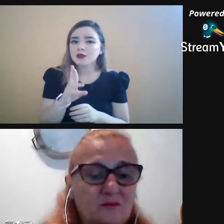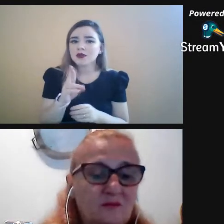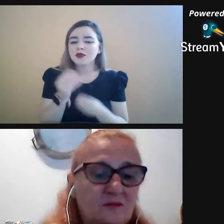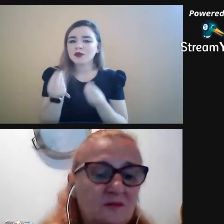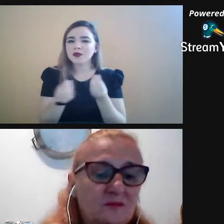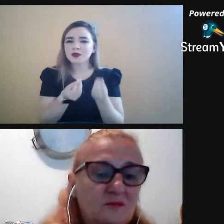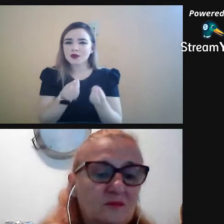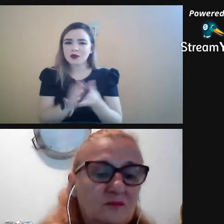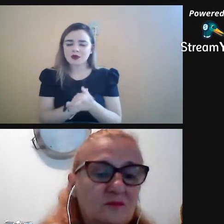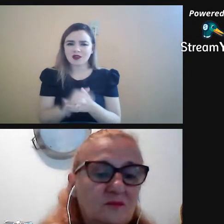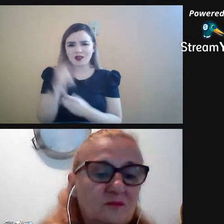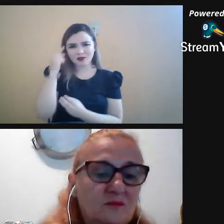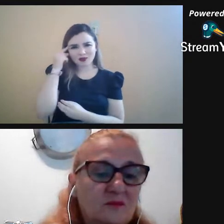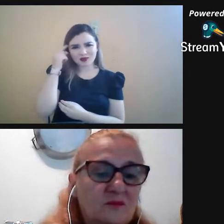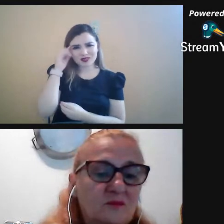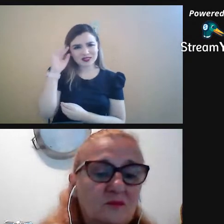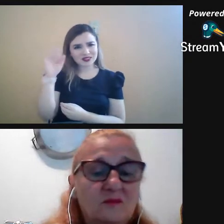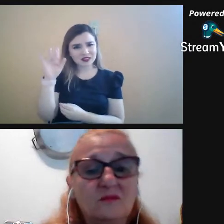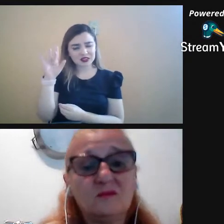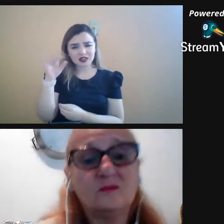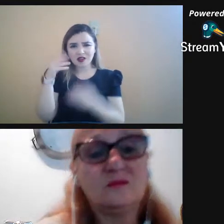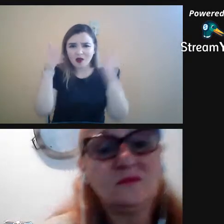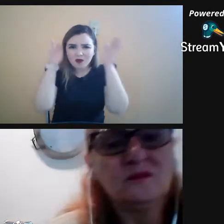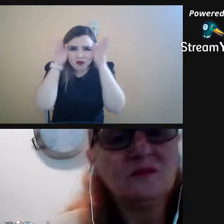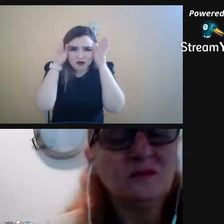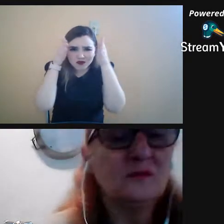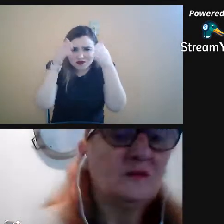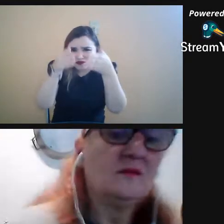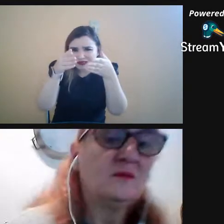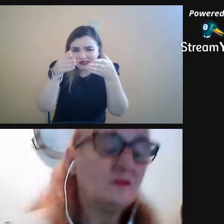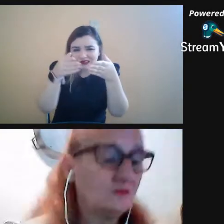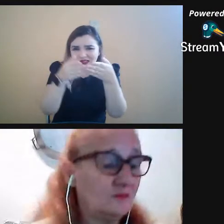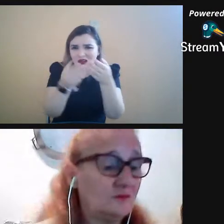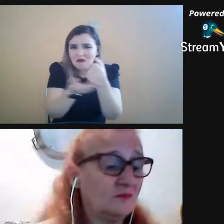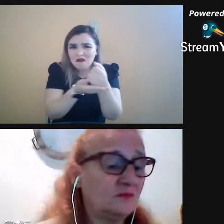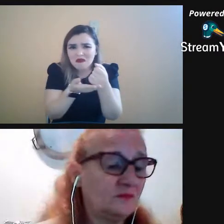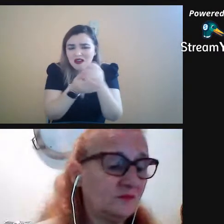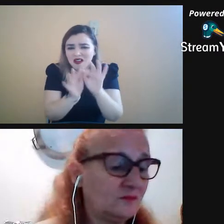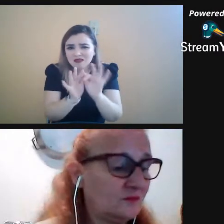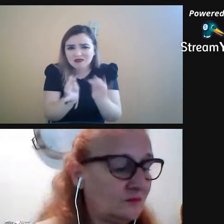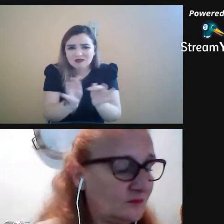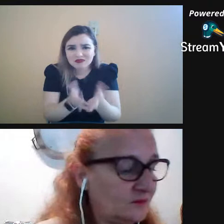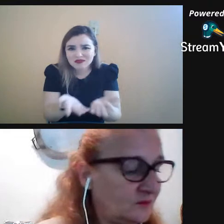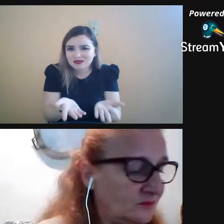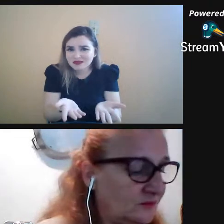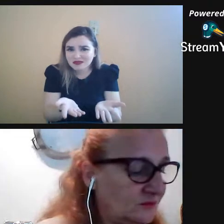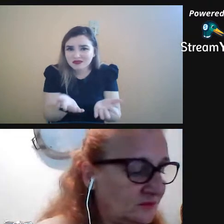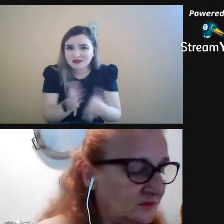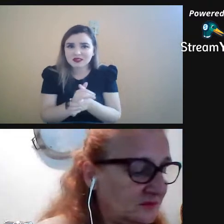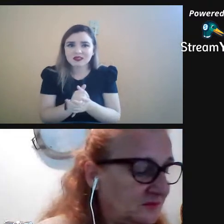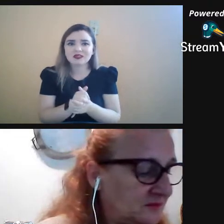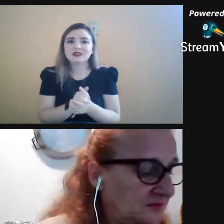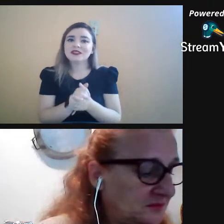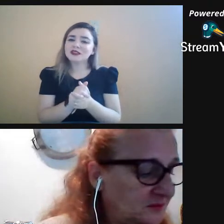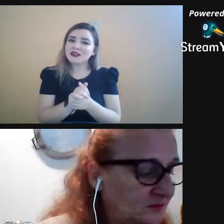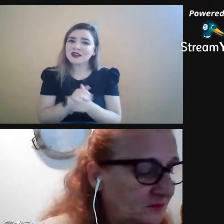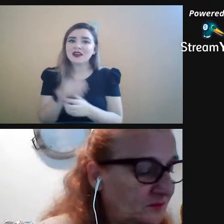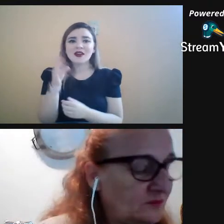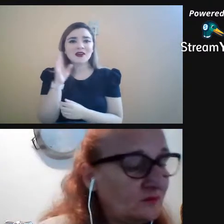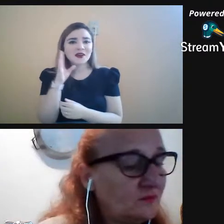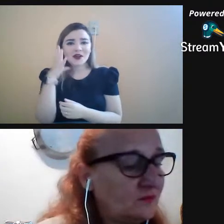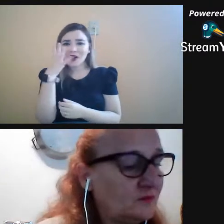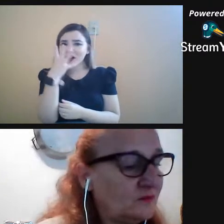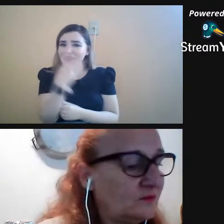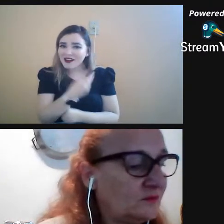quem pensa assim tem uma visão muito superficial da coisa, né, professora? Eu achei tão